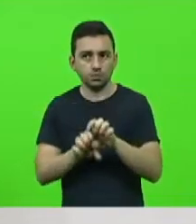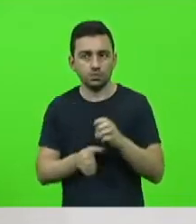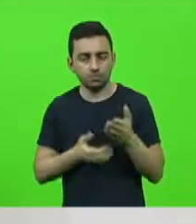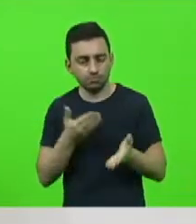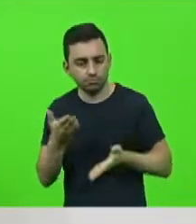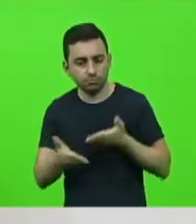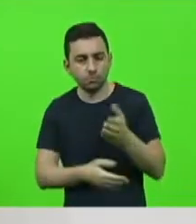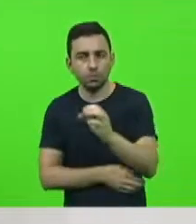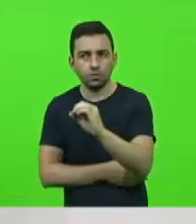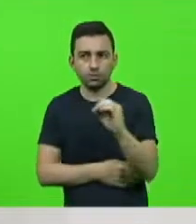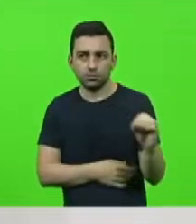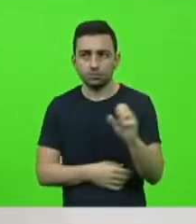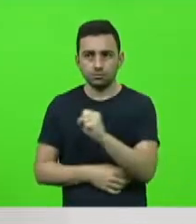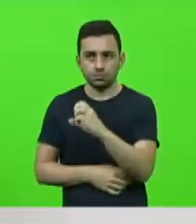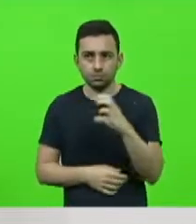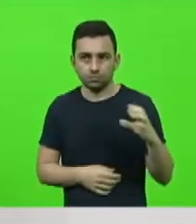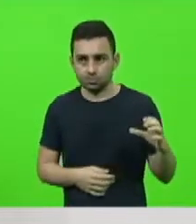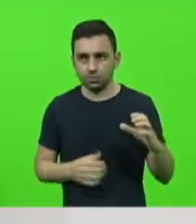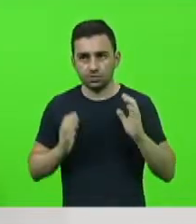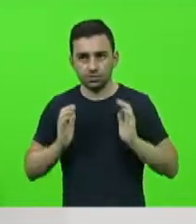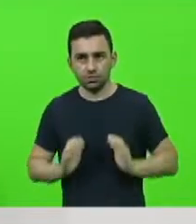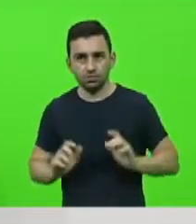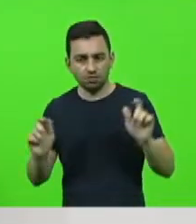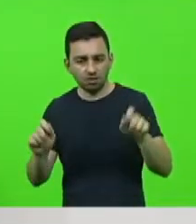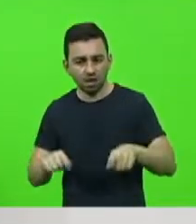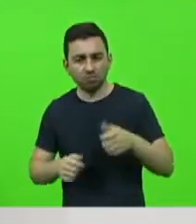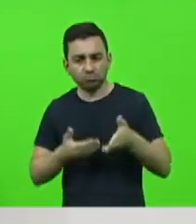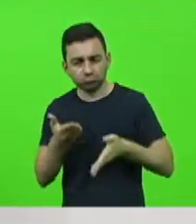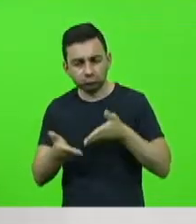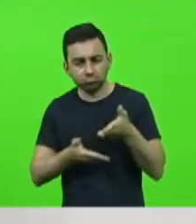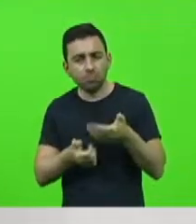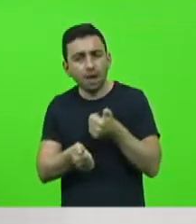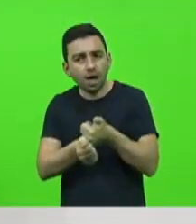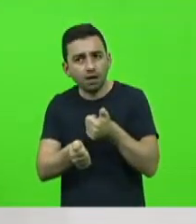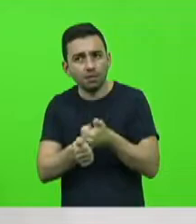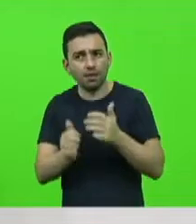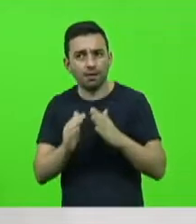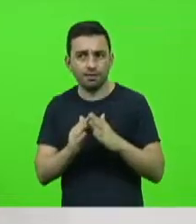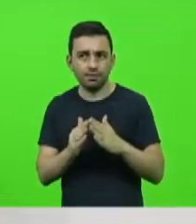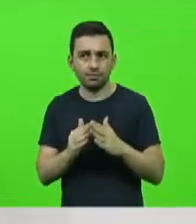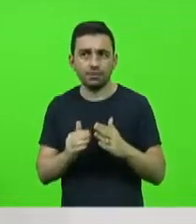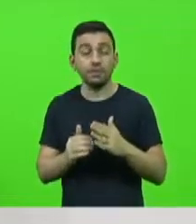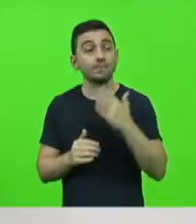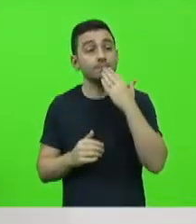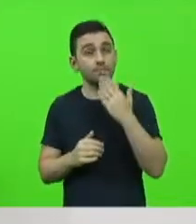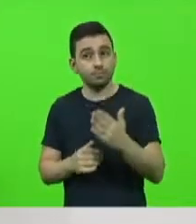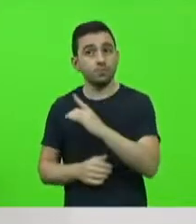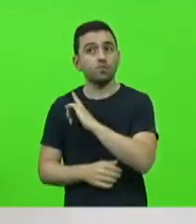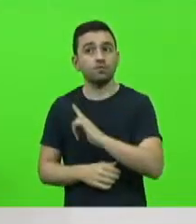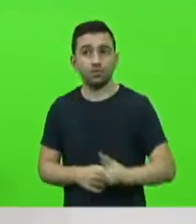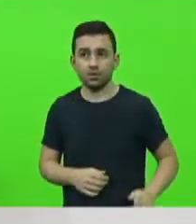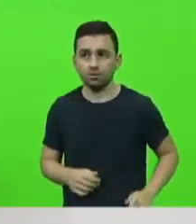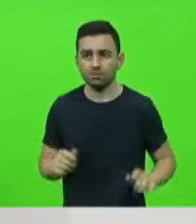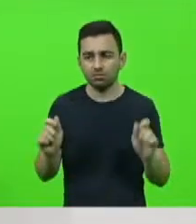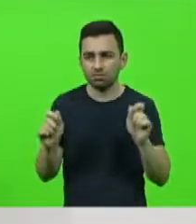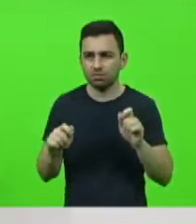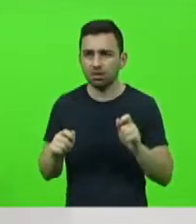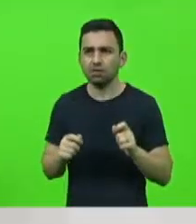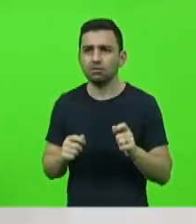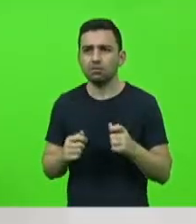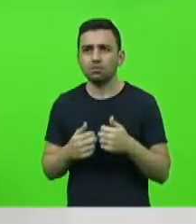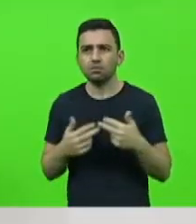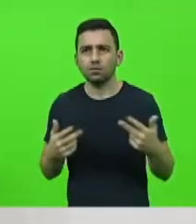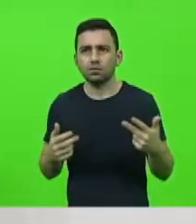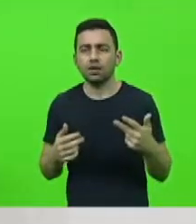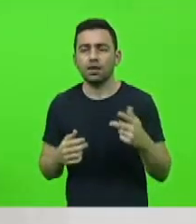Catarinense, para que o cidadão seja atendido mais próximo de sua casa. Apelamos ao governo para que seja disponibilizado o serviço de